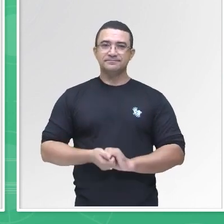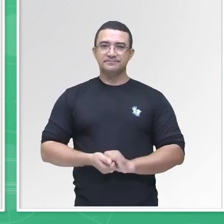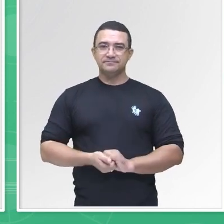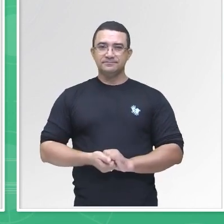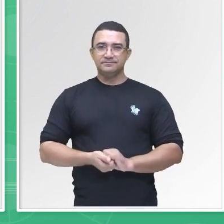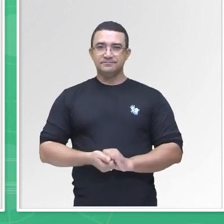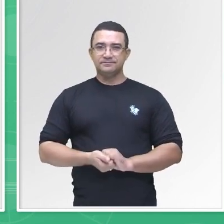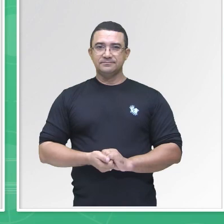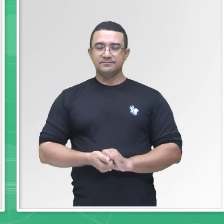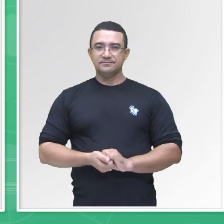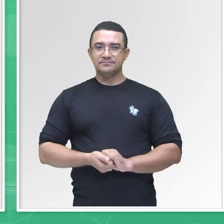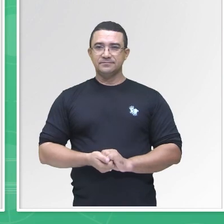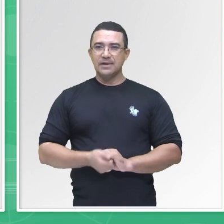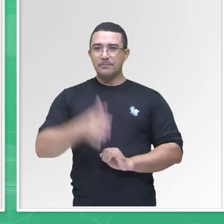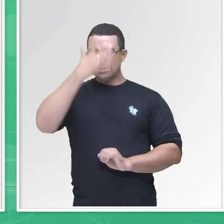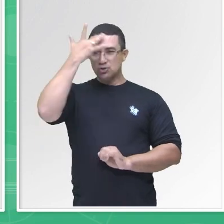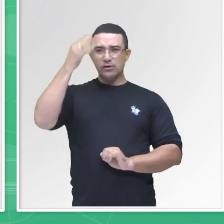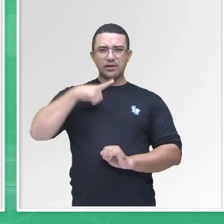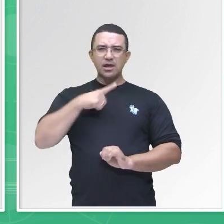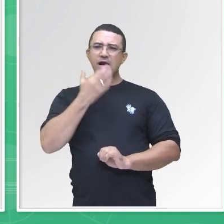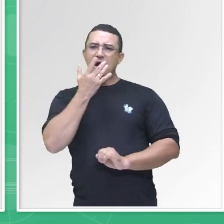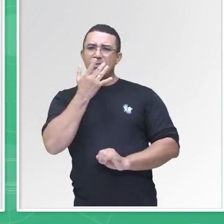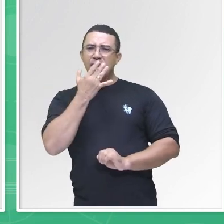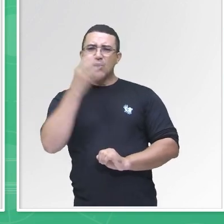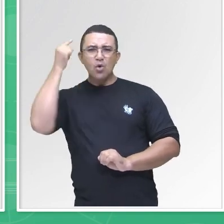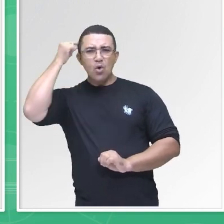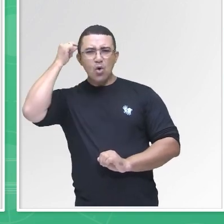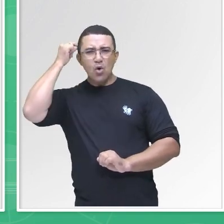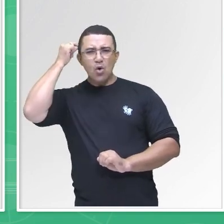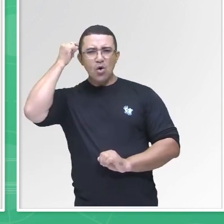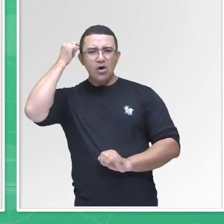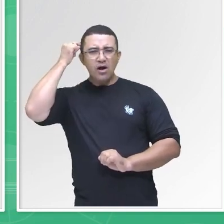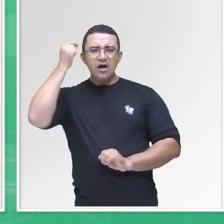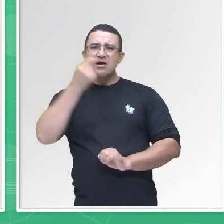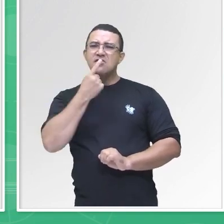Eu esqueci, aquelas pessoas que têm o cabelo avermelhado, alaranjado.